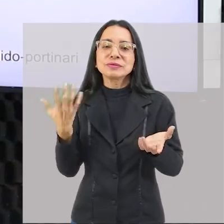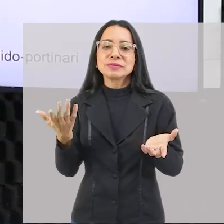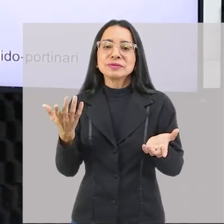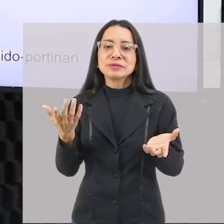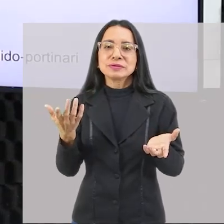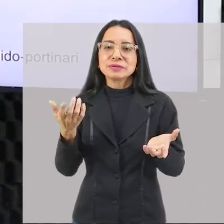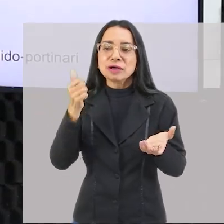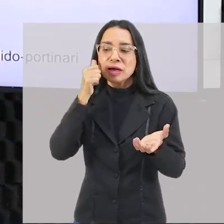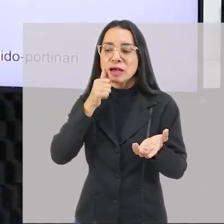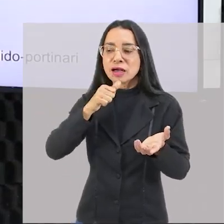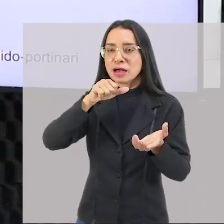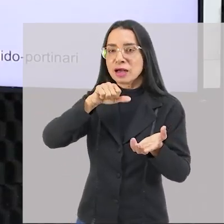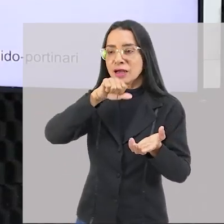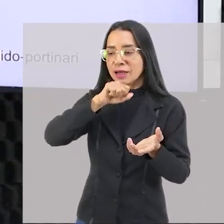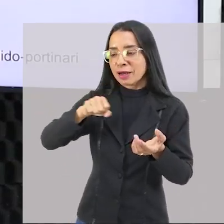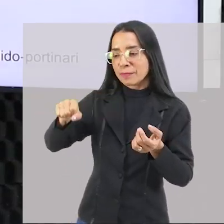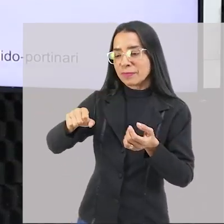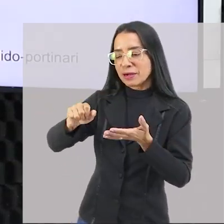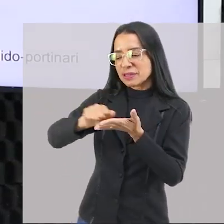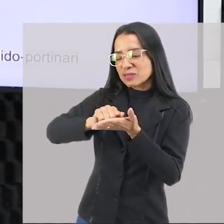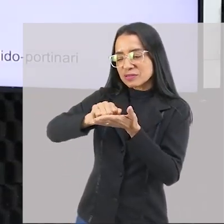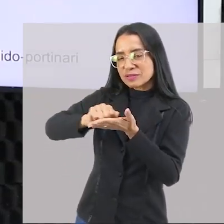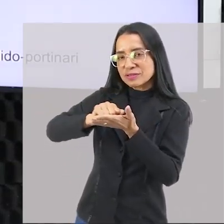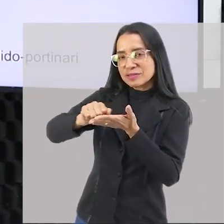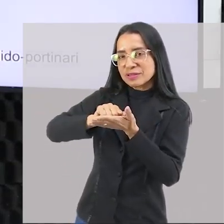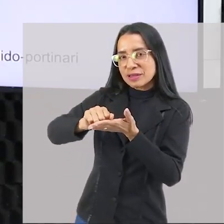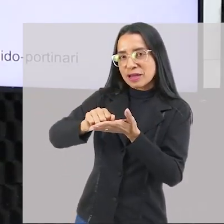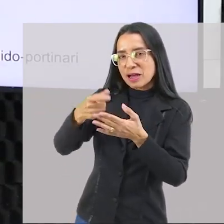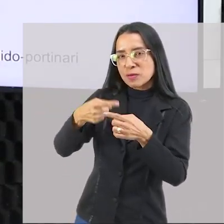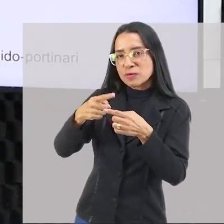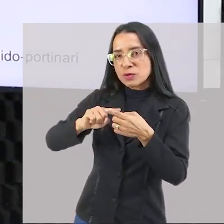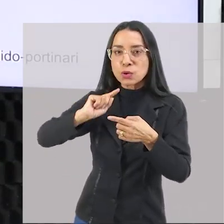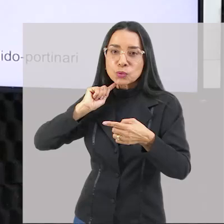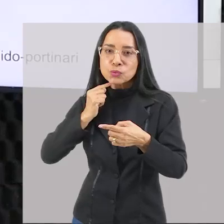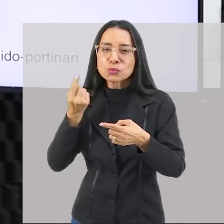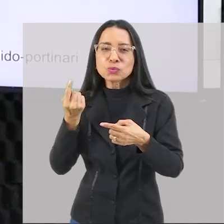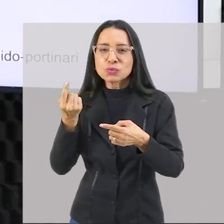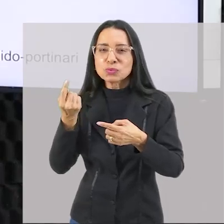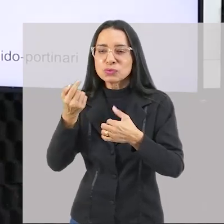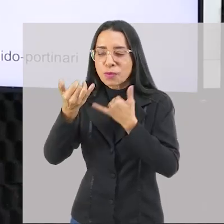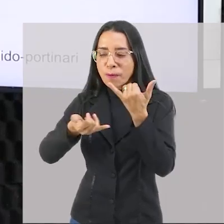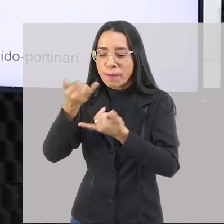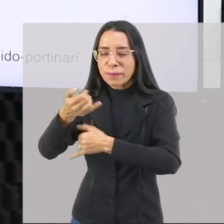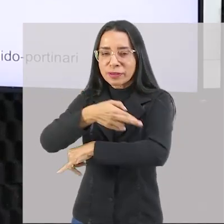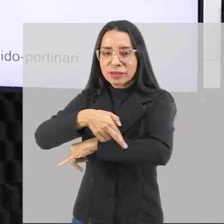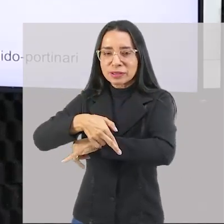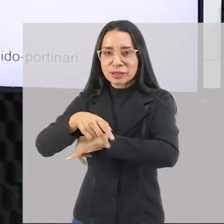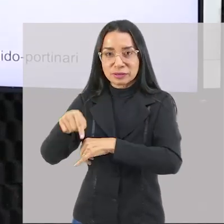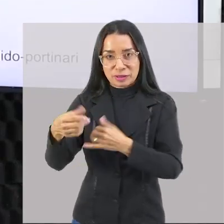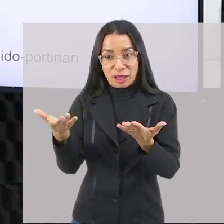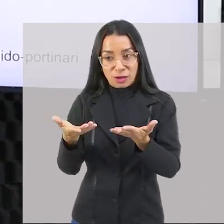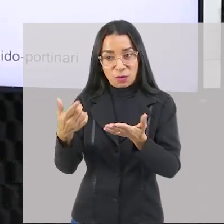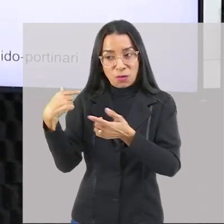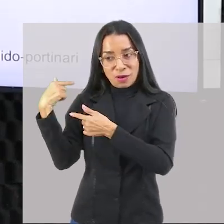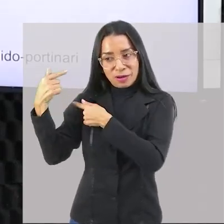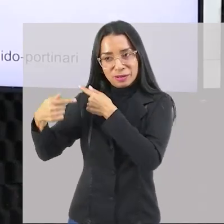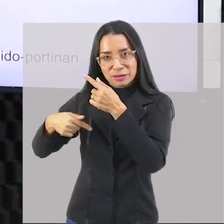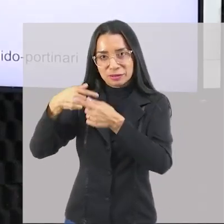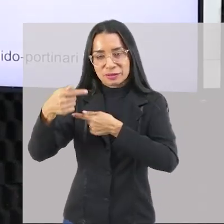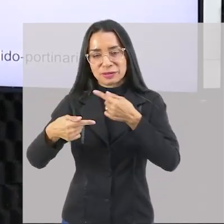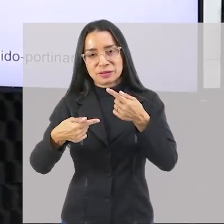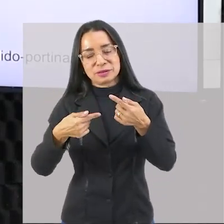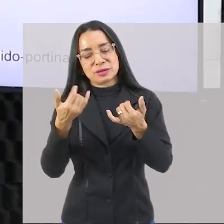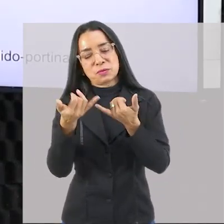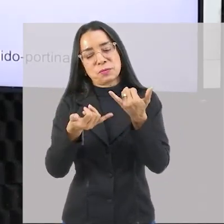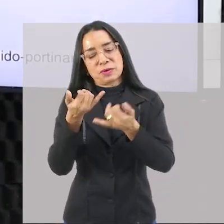A mãe do meu câmera pegava assim, esfregava Léo, porque ele voltava imundo. Pois é, a geração de vocês, brincar na rua, é